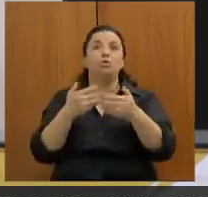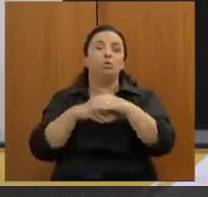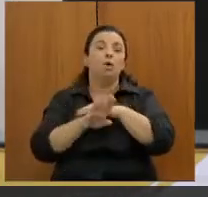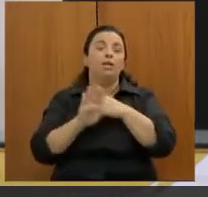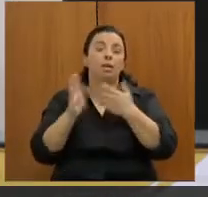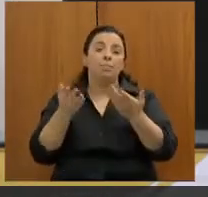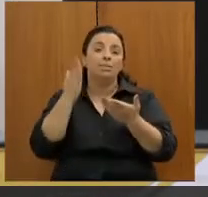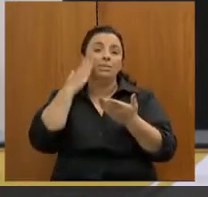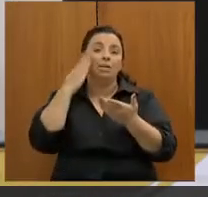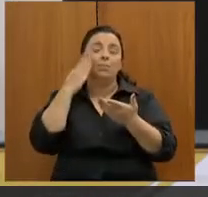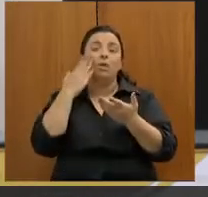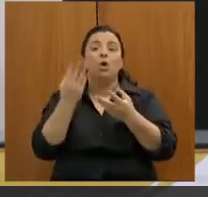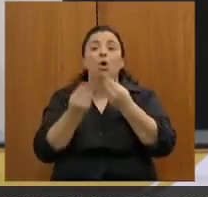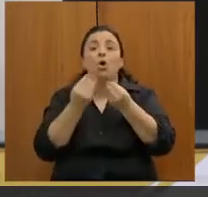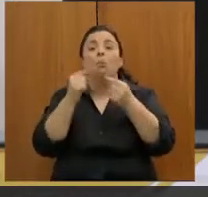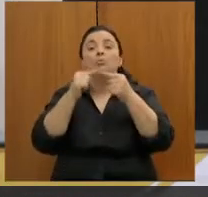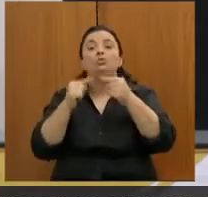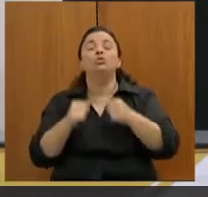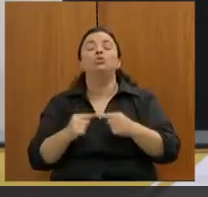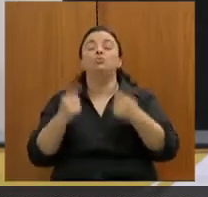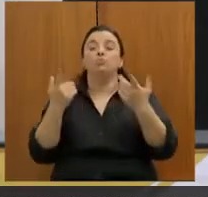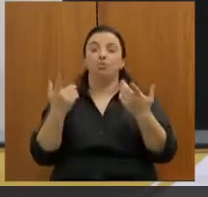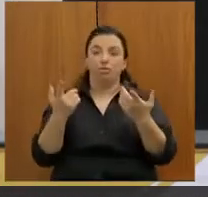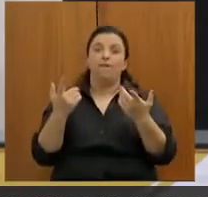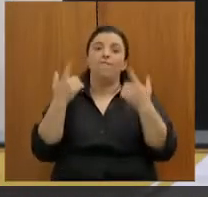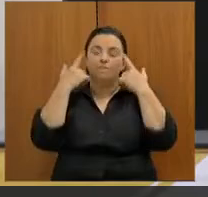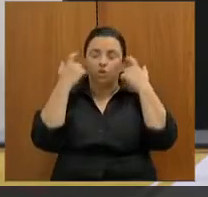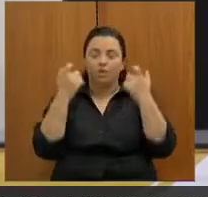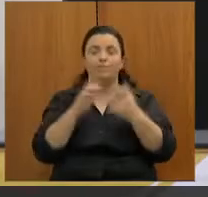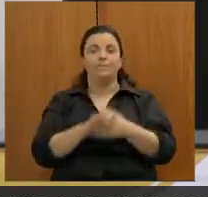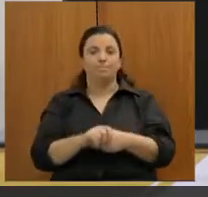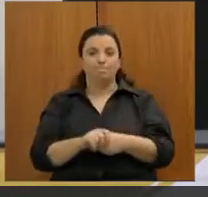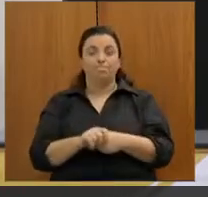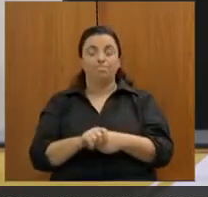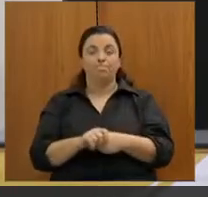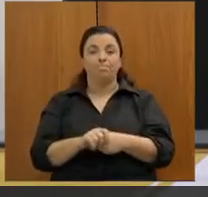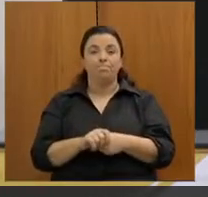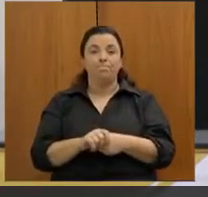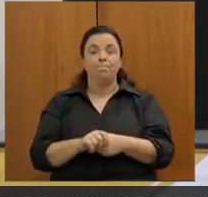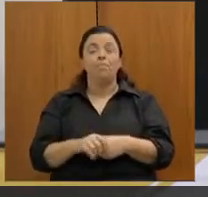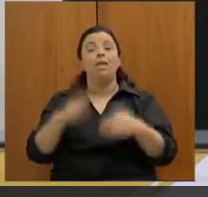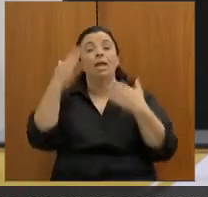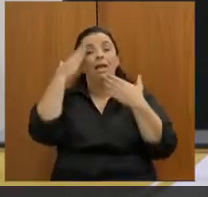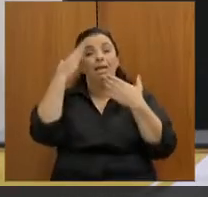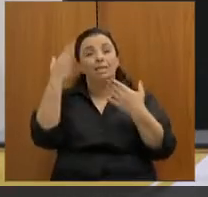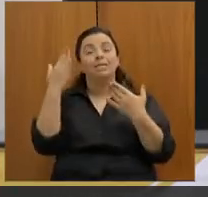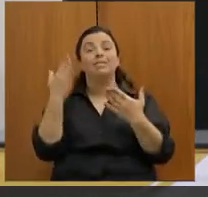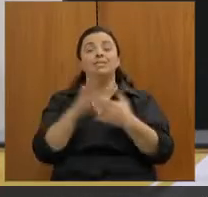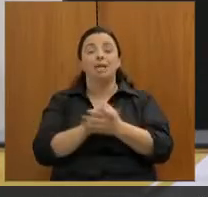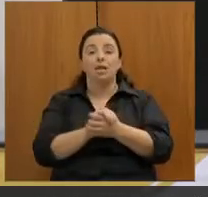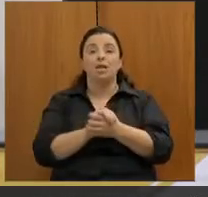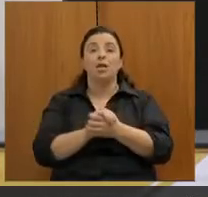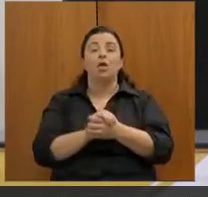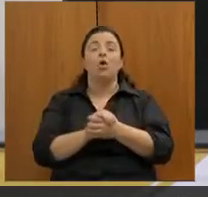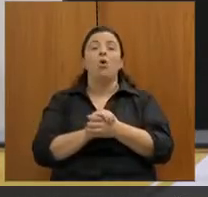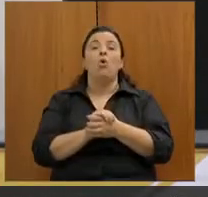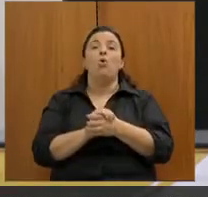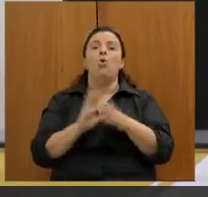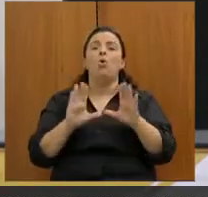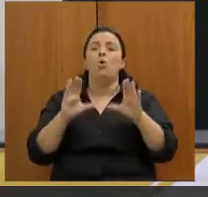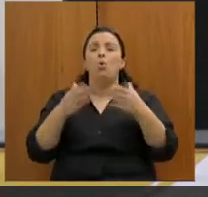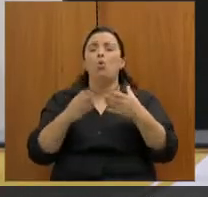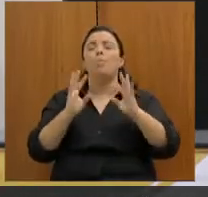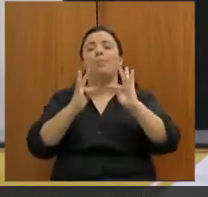violência eu quero agradecer também a esse corpo técnico da casa aqui se